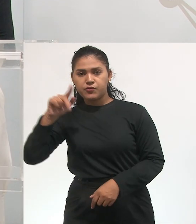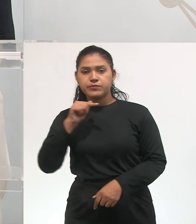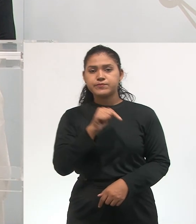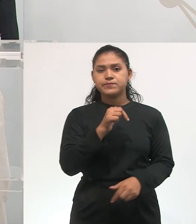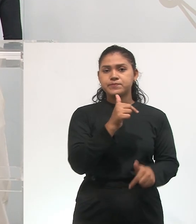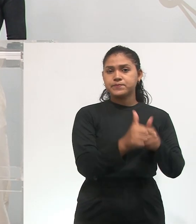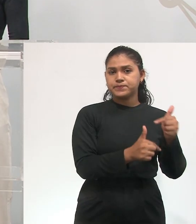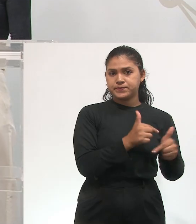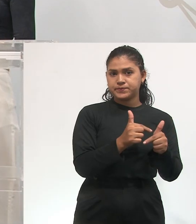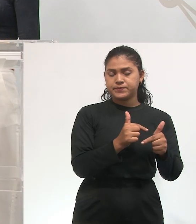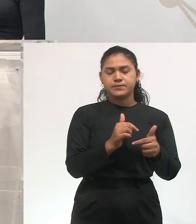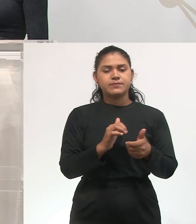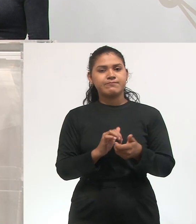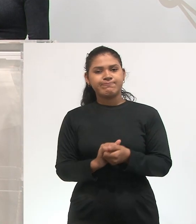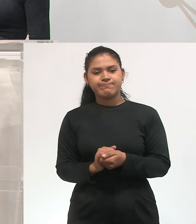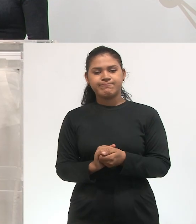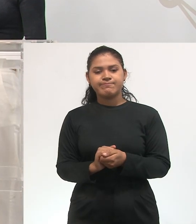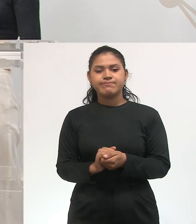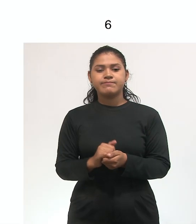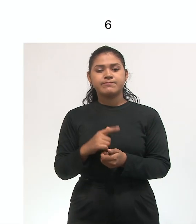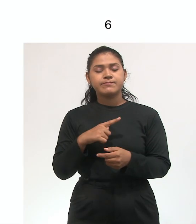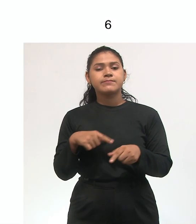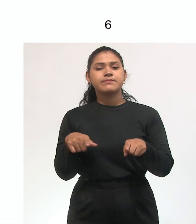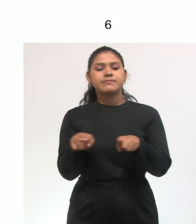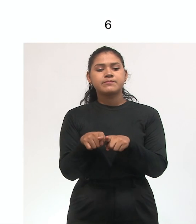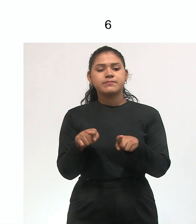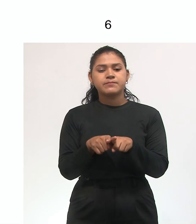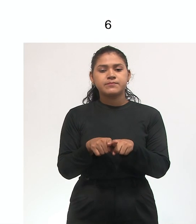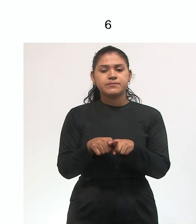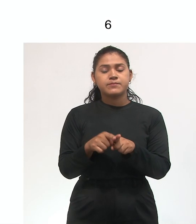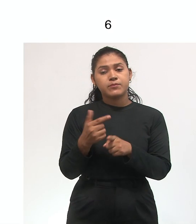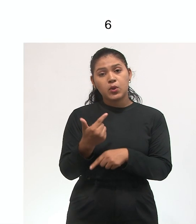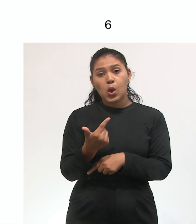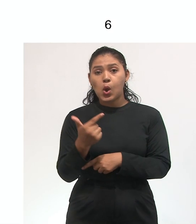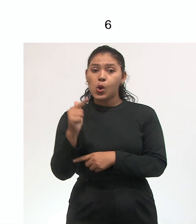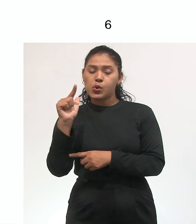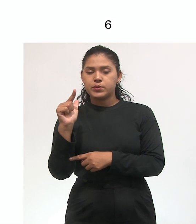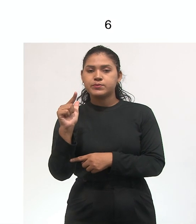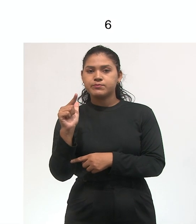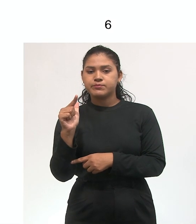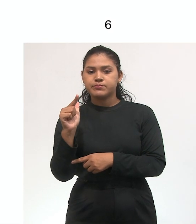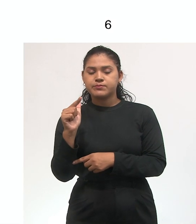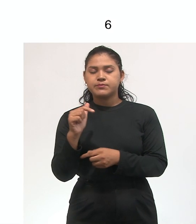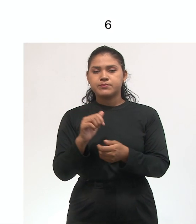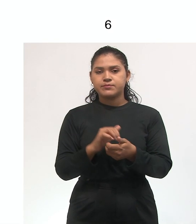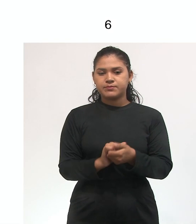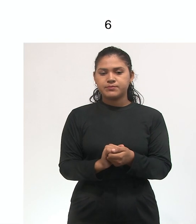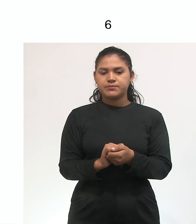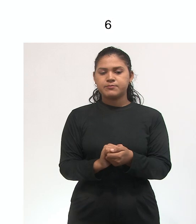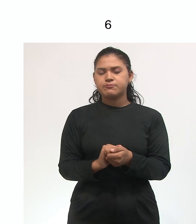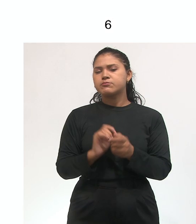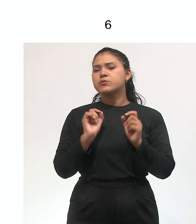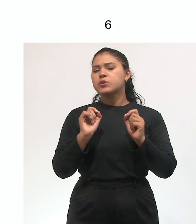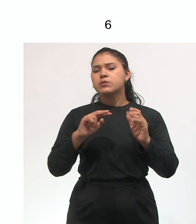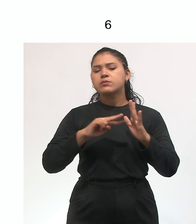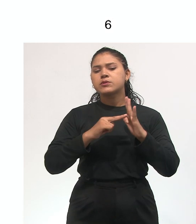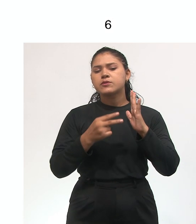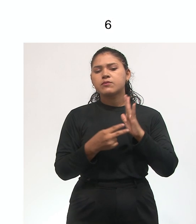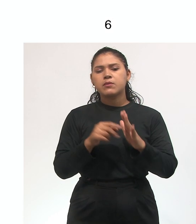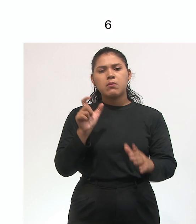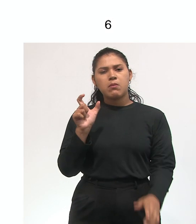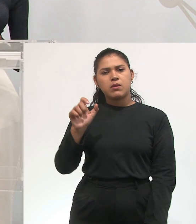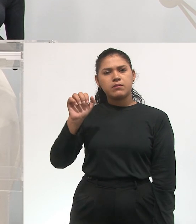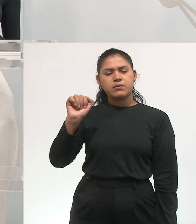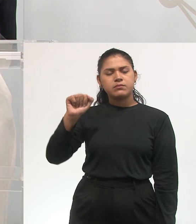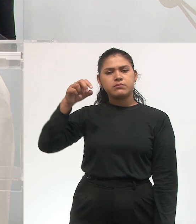trabalhador, melhor dizendo. Nós também vamos ter aqui um antagonismo, né, dessas classes. O que seria